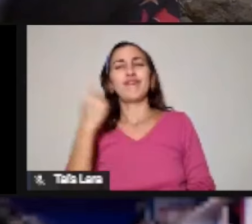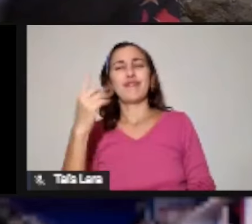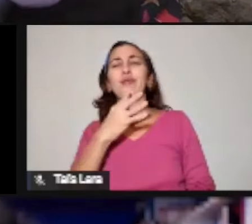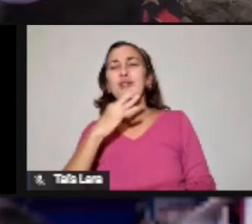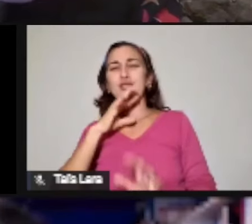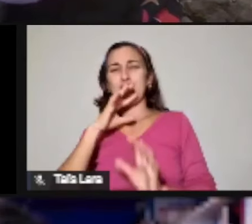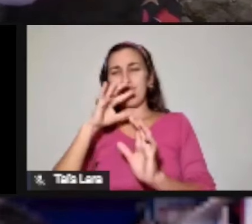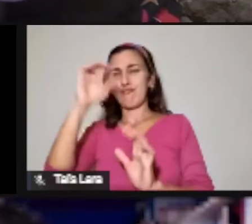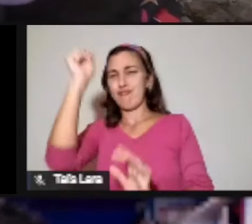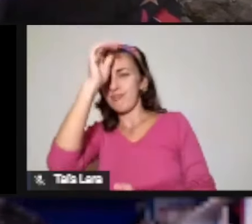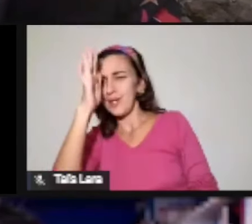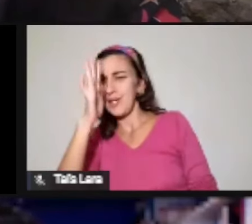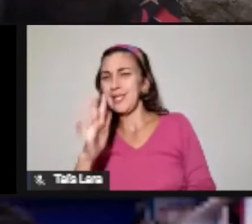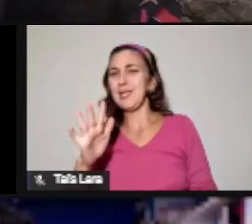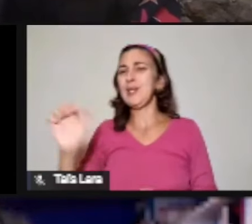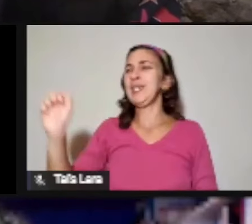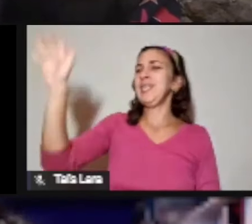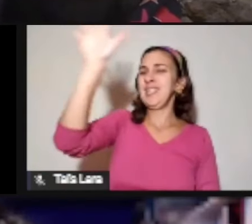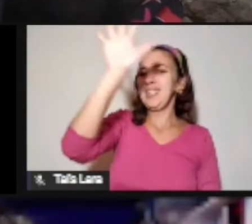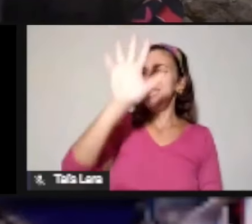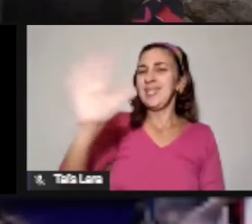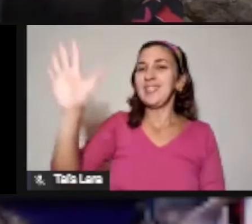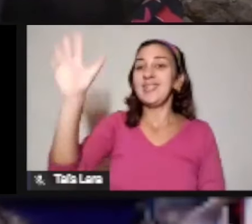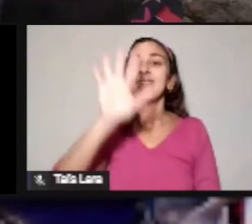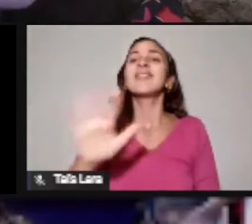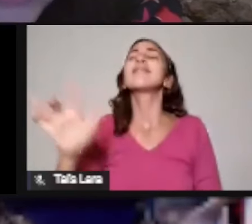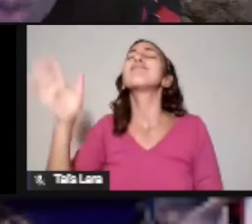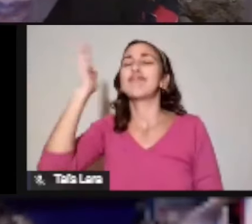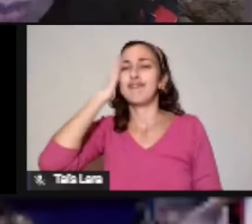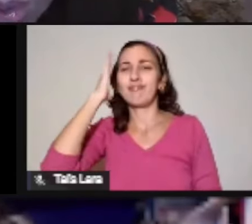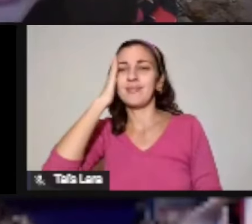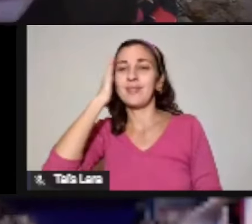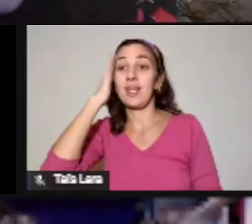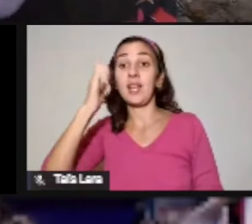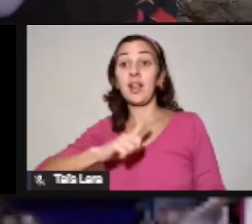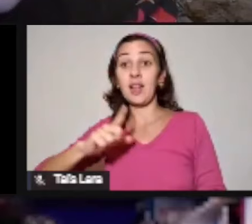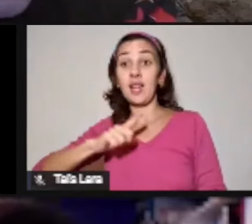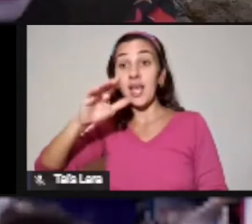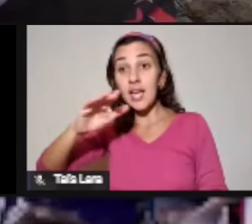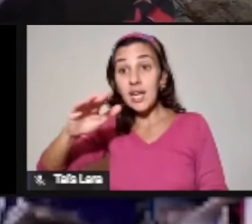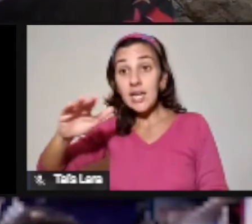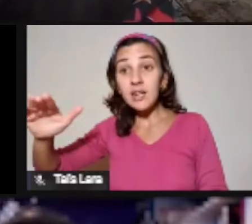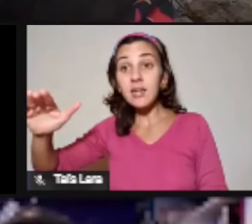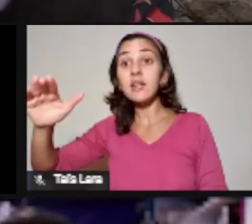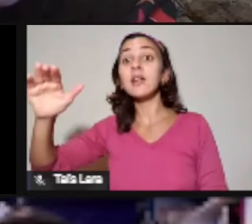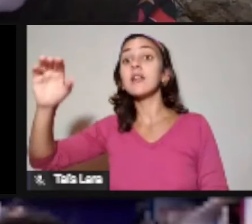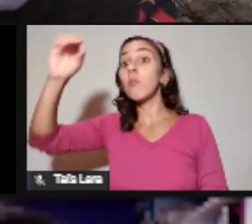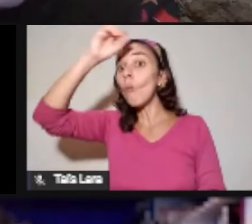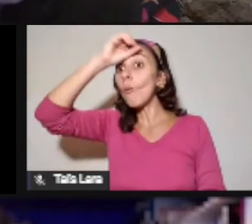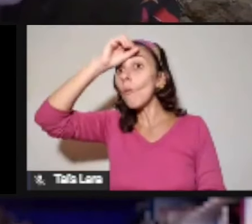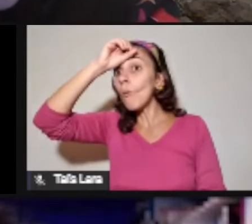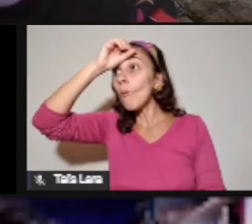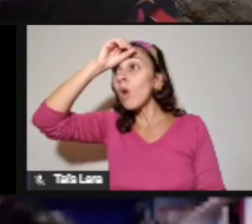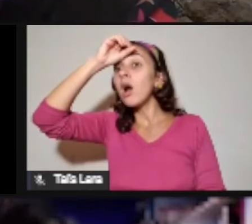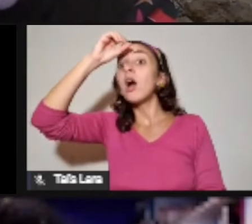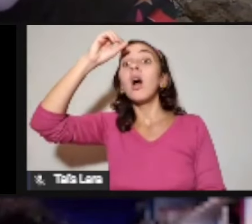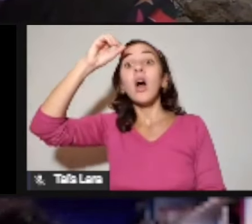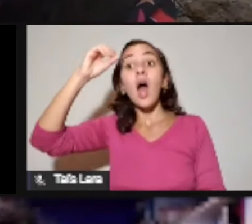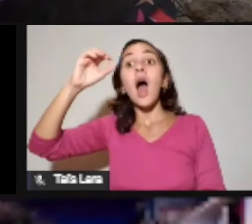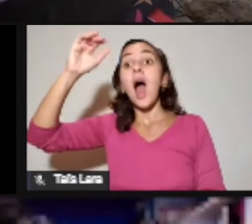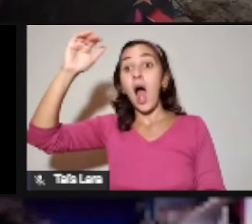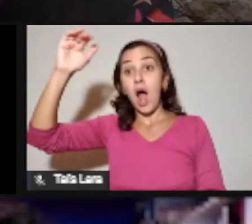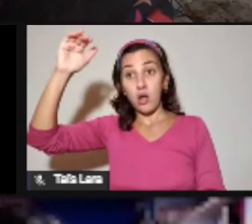que não tem essas informações básicas, gente. Então, todo adulto que tiver essa fitinha da proteção, que a gente já vai explicar também como